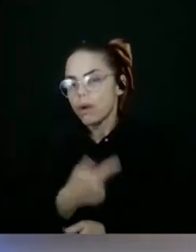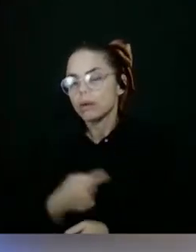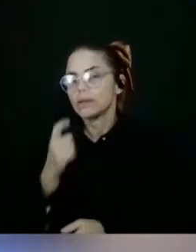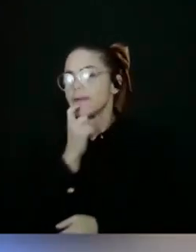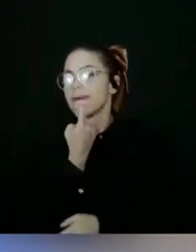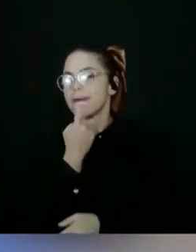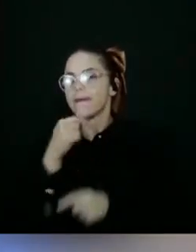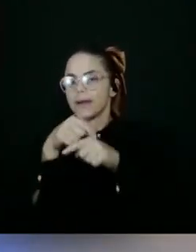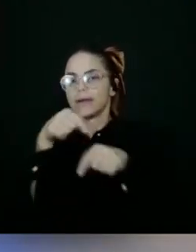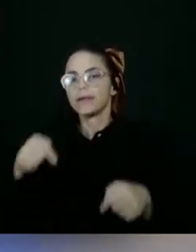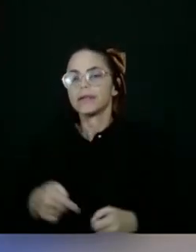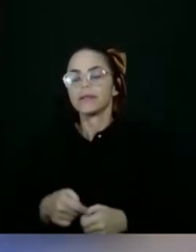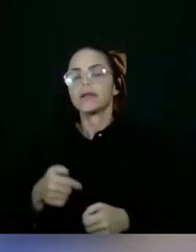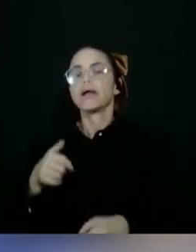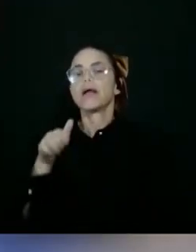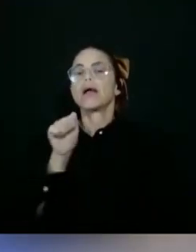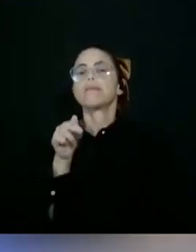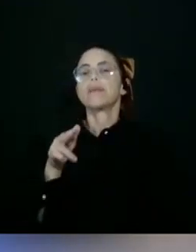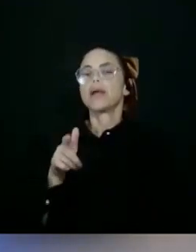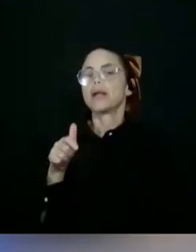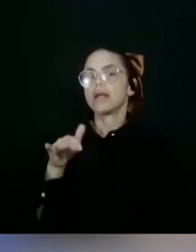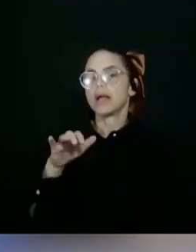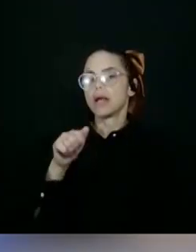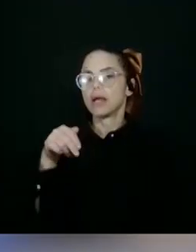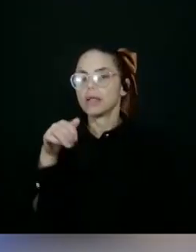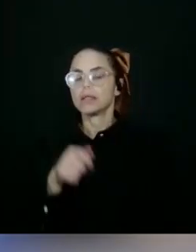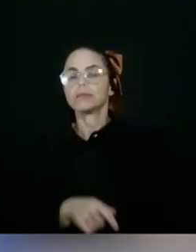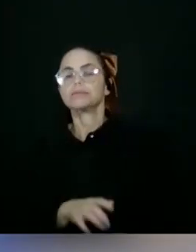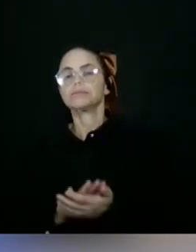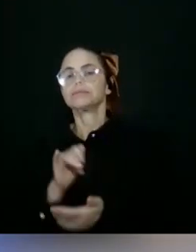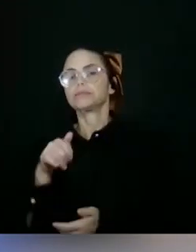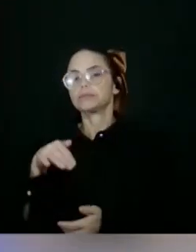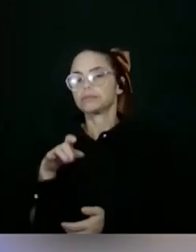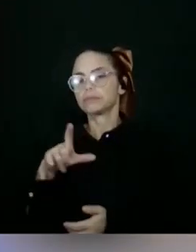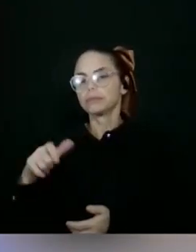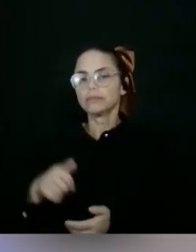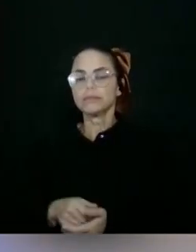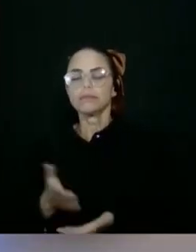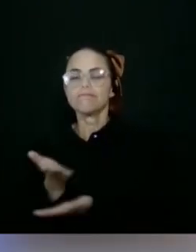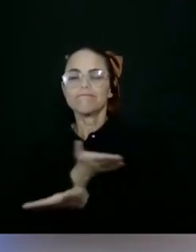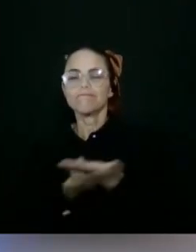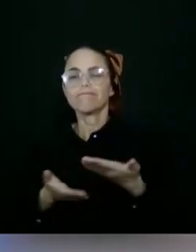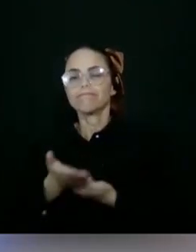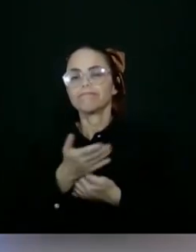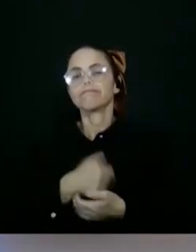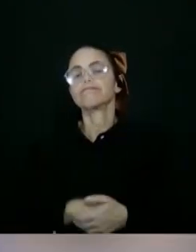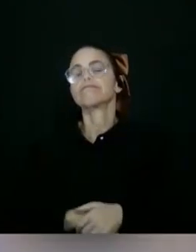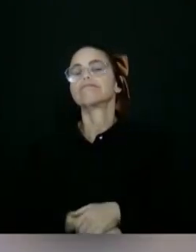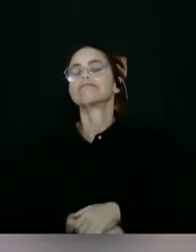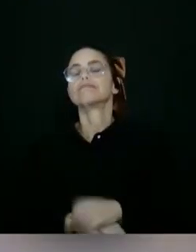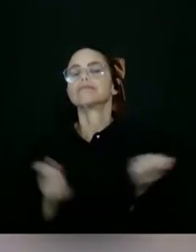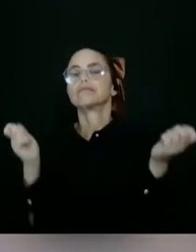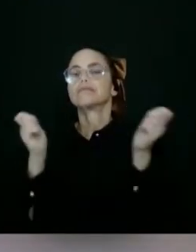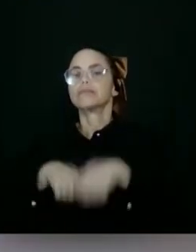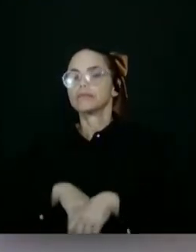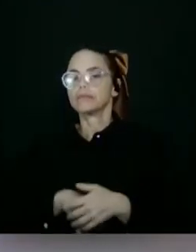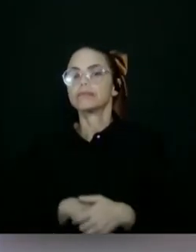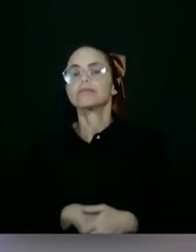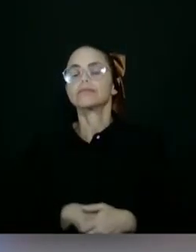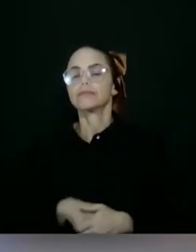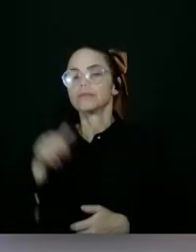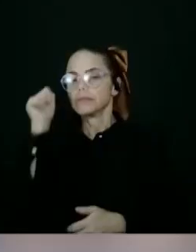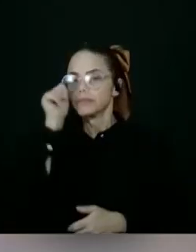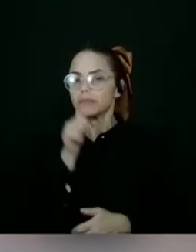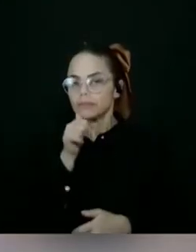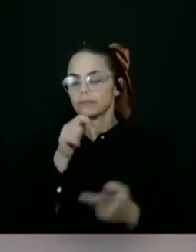de Americana, no IML, ela dá toda a possibilidade da mulher, ou